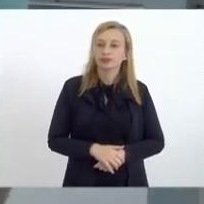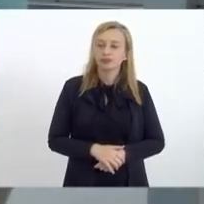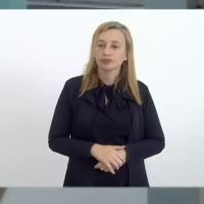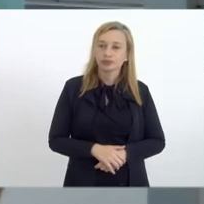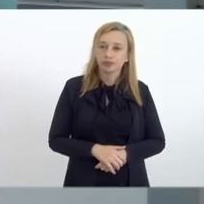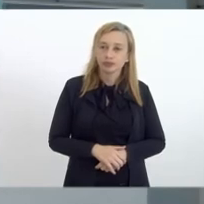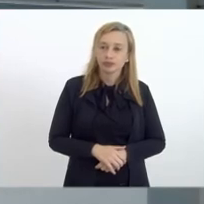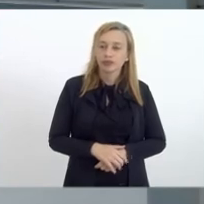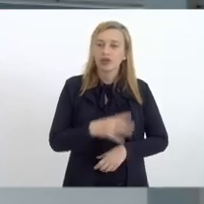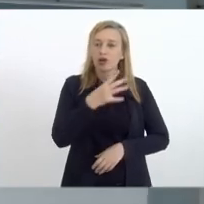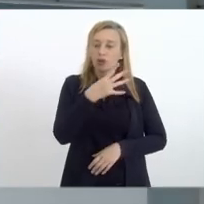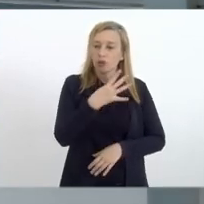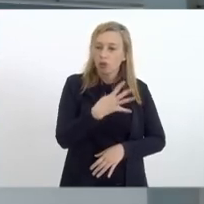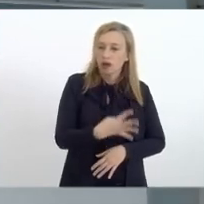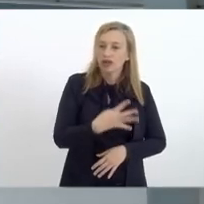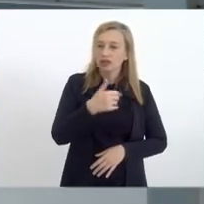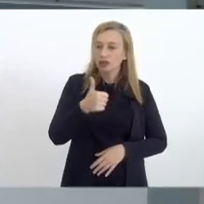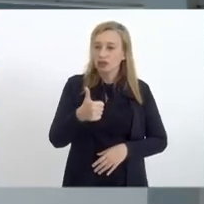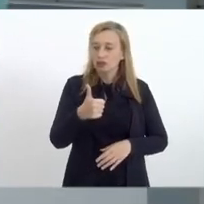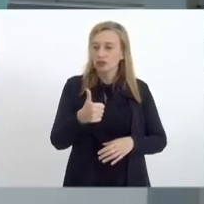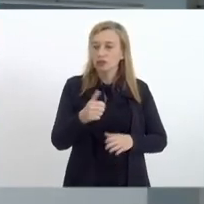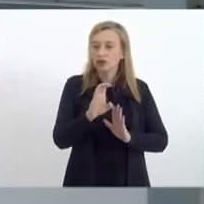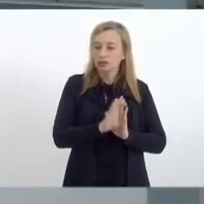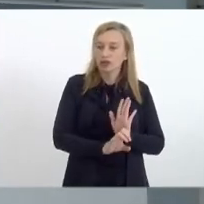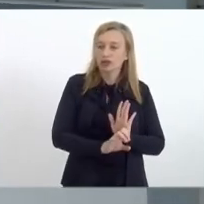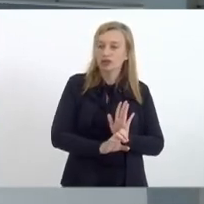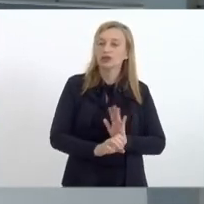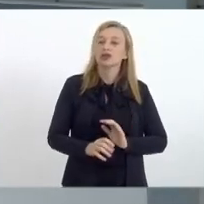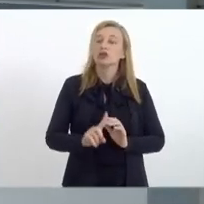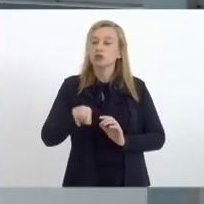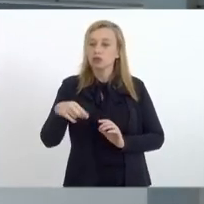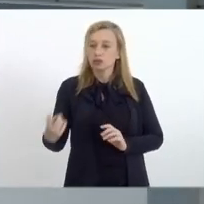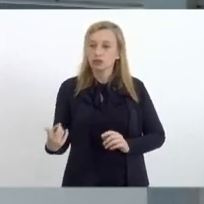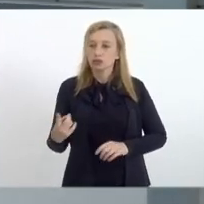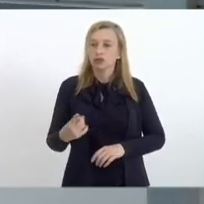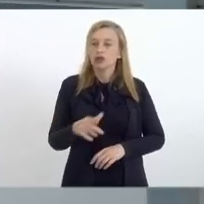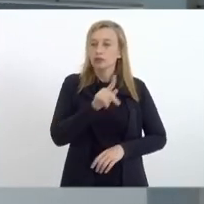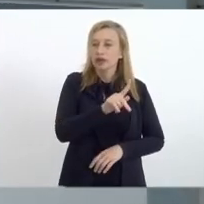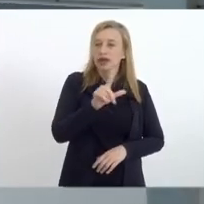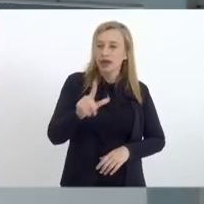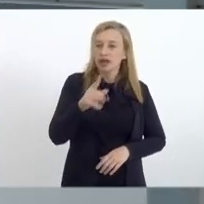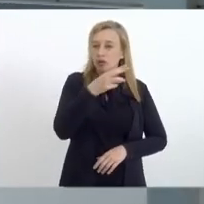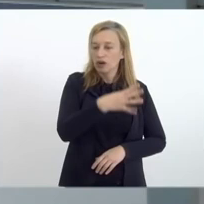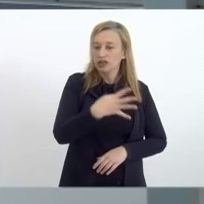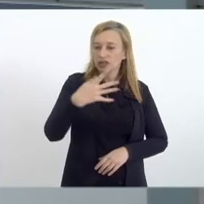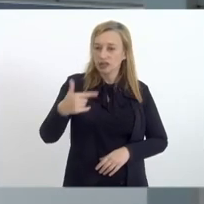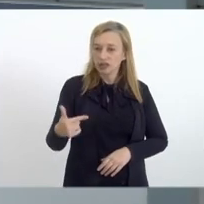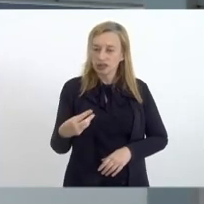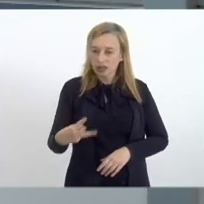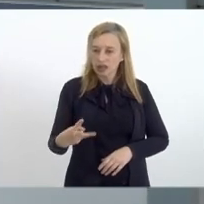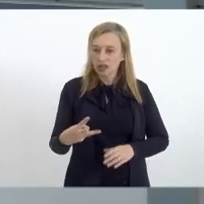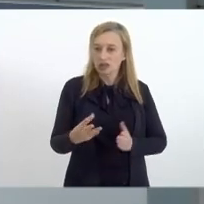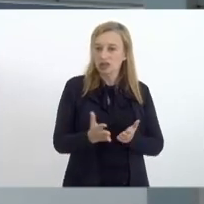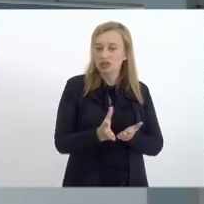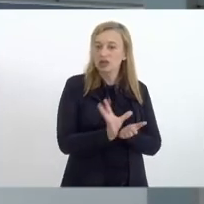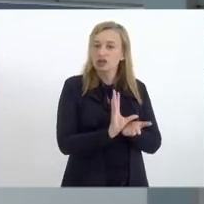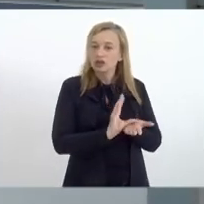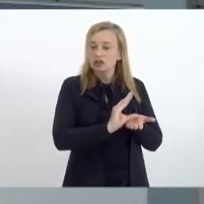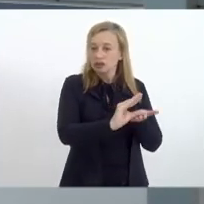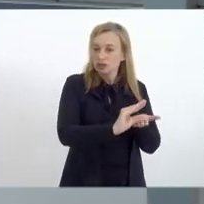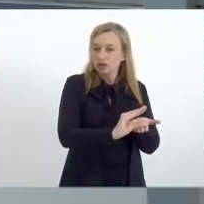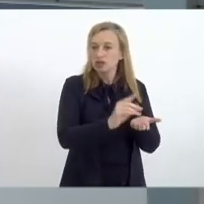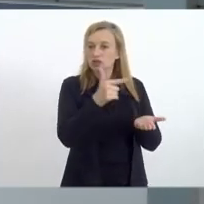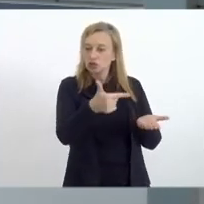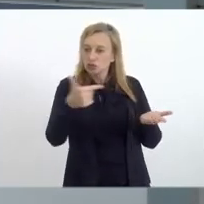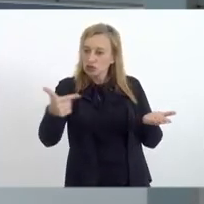com a Emenda 41, 2003. Por outro lado, o PL 43 já tem espaço orçamentário em 2022 e